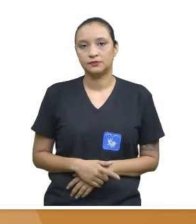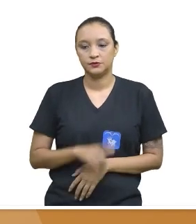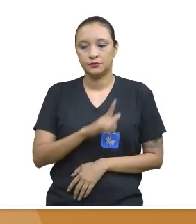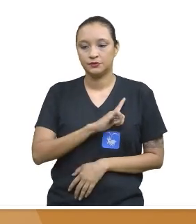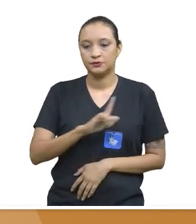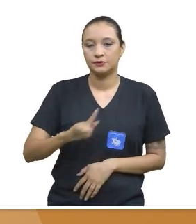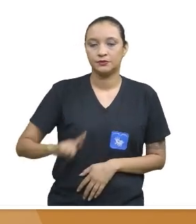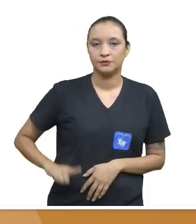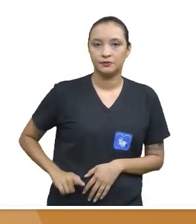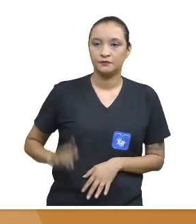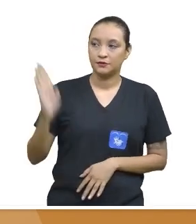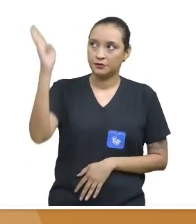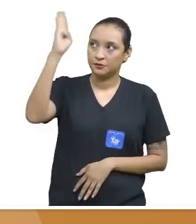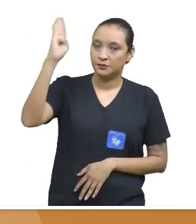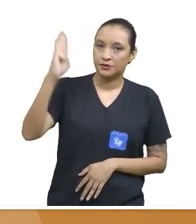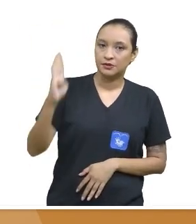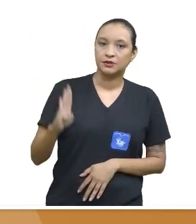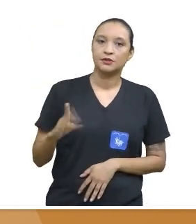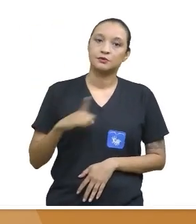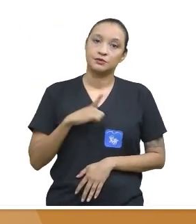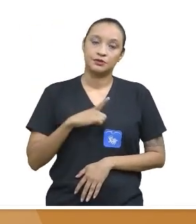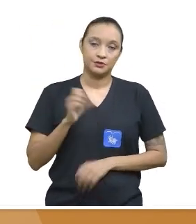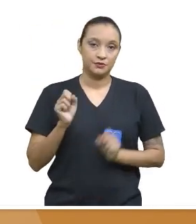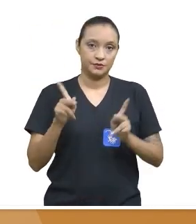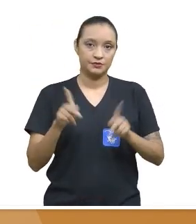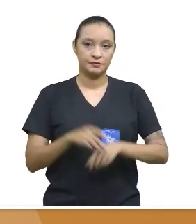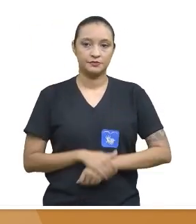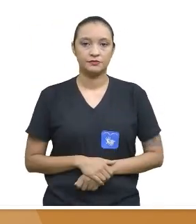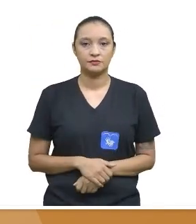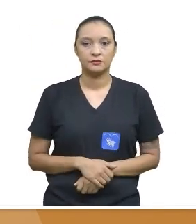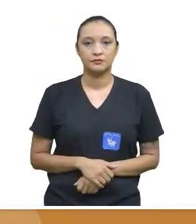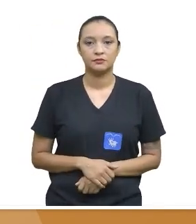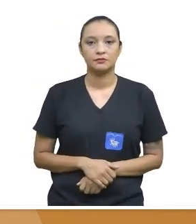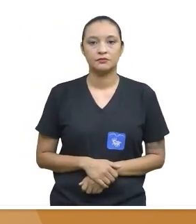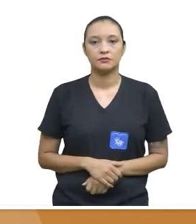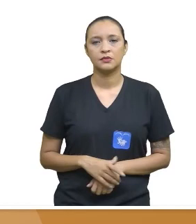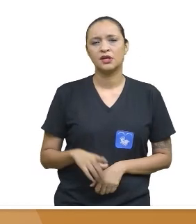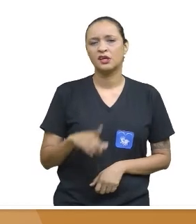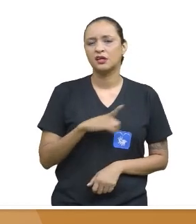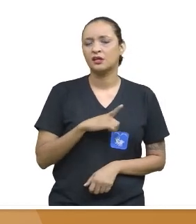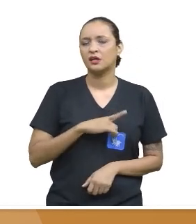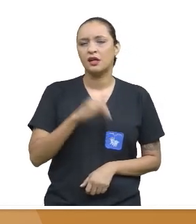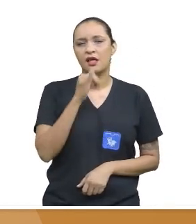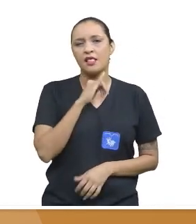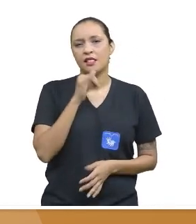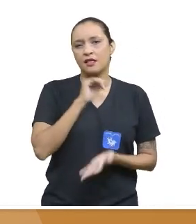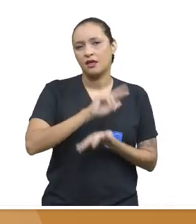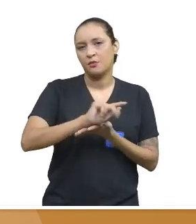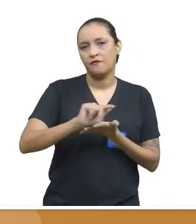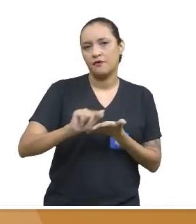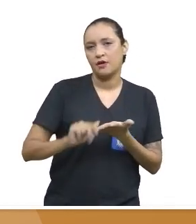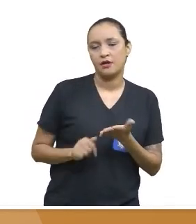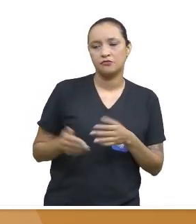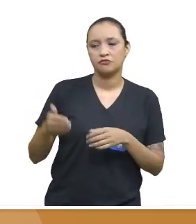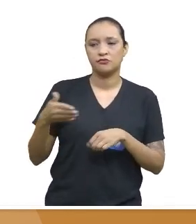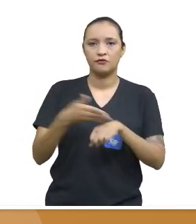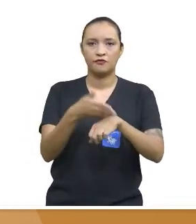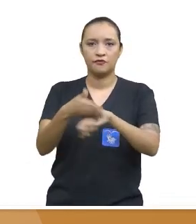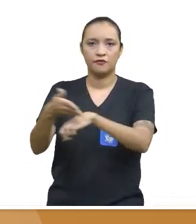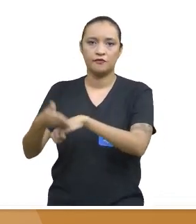brasileiro estava exercendo. Ok? E nós temos vários exemplos desses grupos que vão para o interior do Brasil,